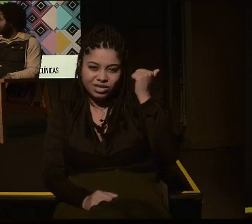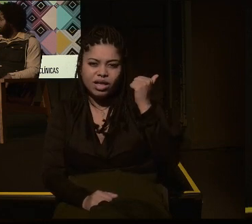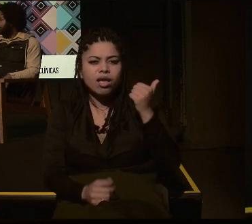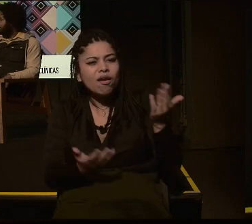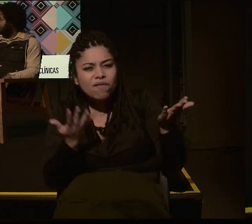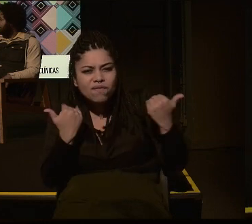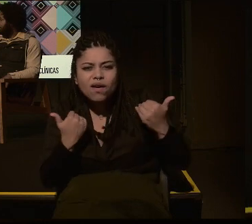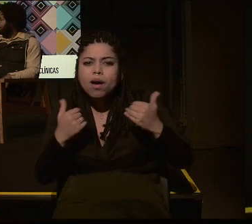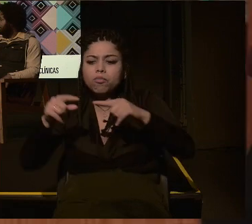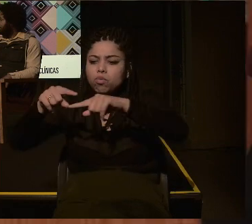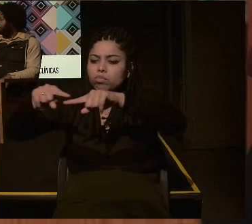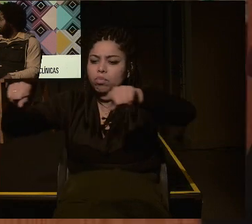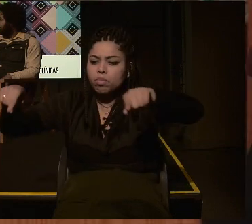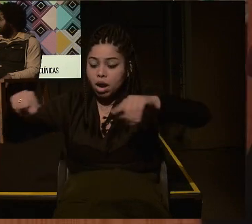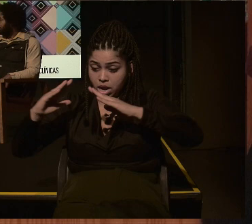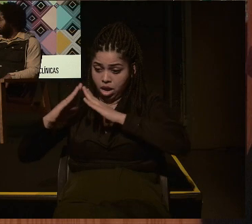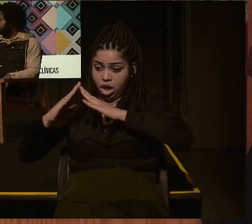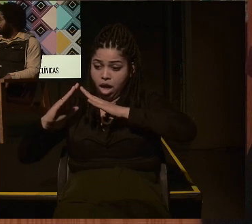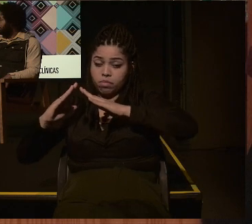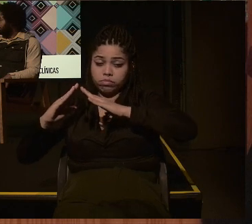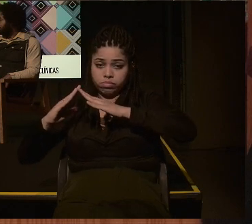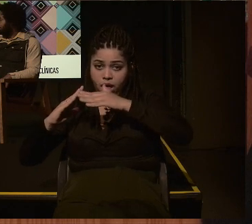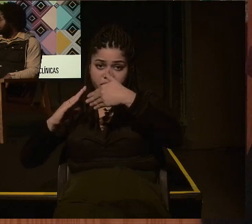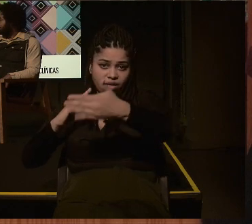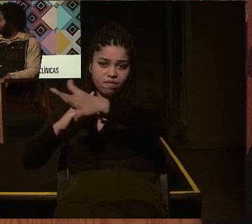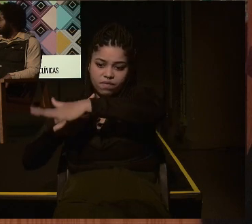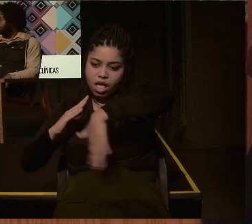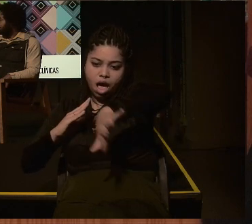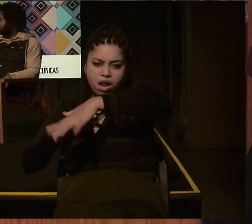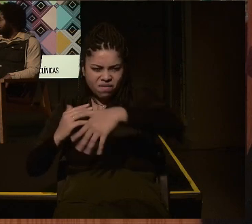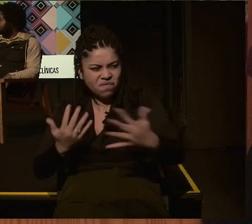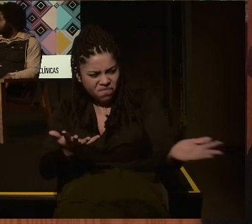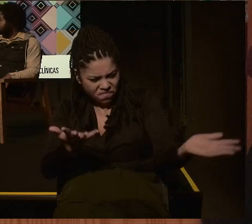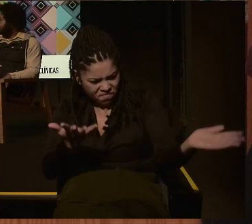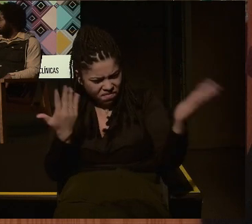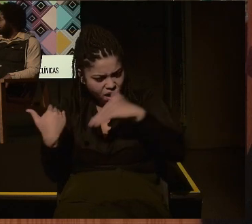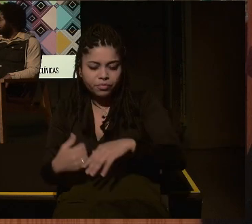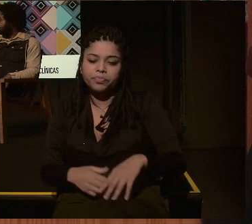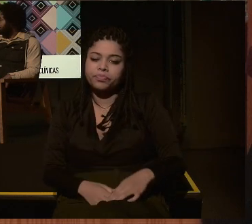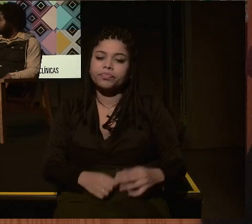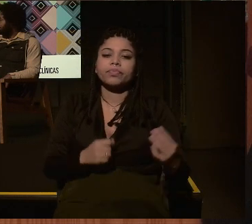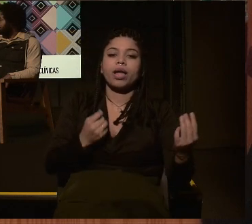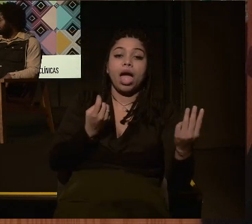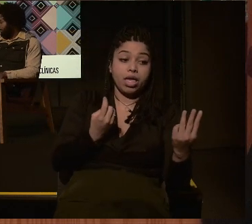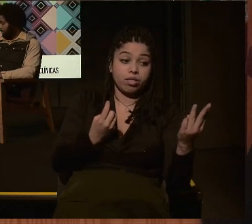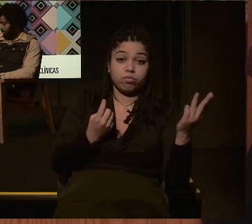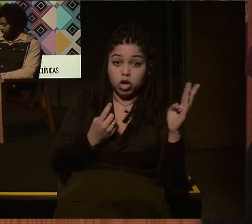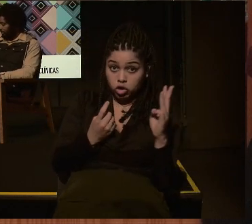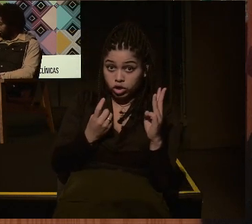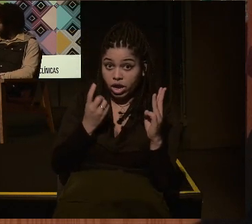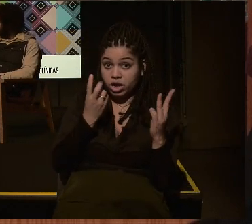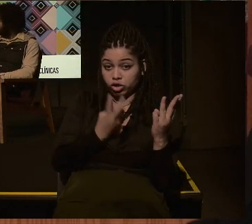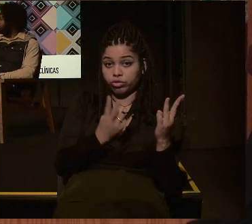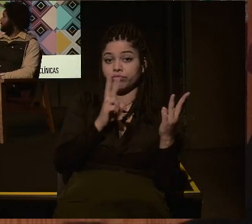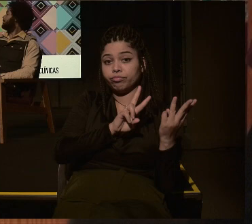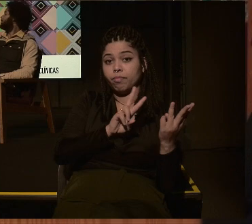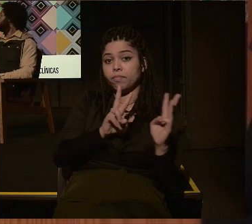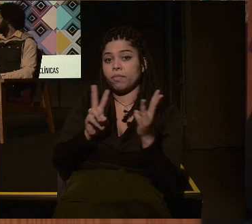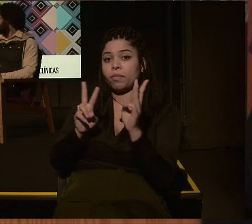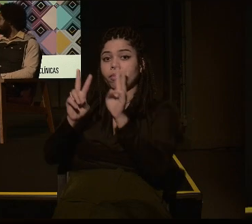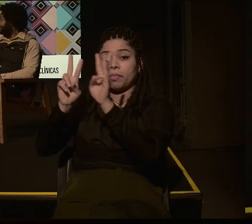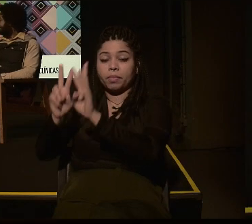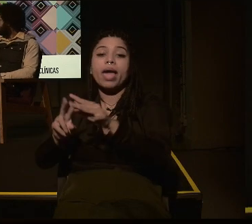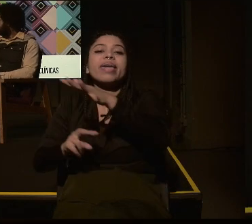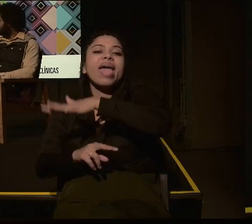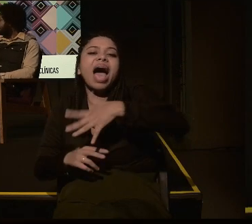ao quintal? Convidam ela ao quintal. Quando ela chega no quintal, que é um dos espaços de convivência do